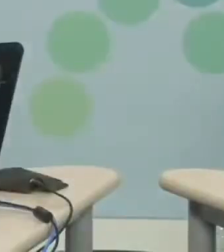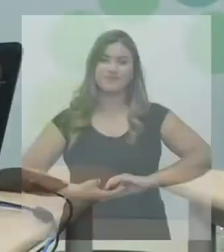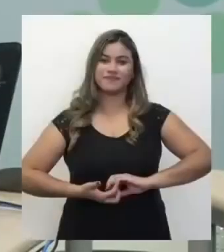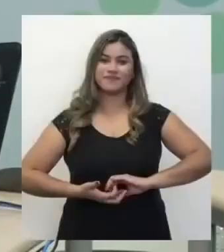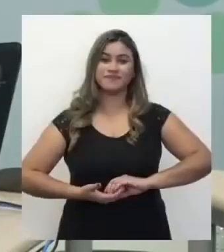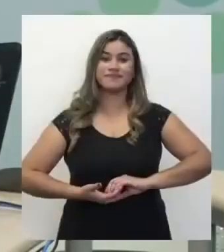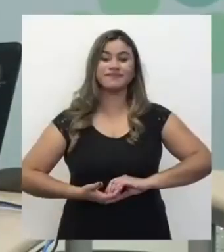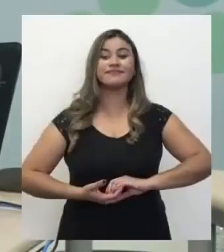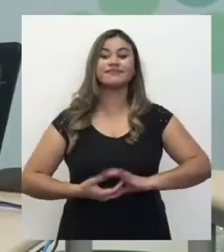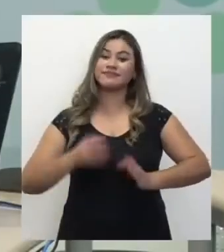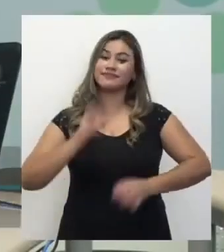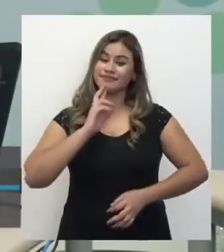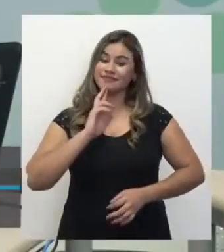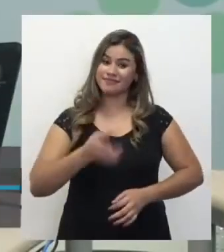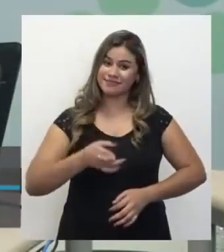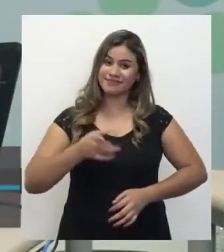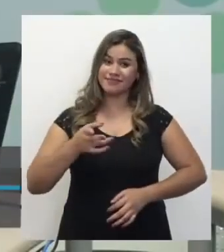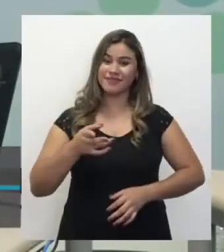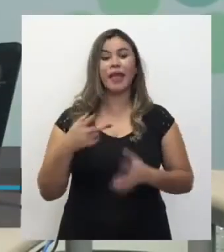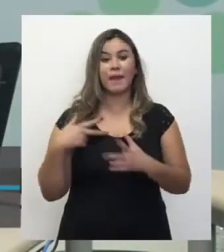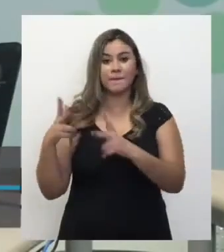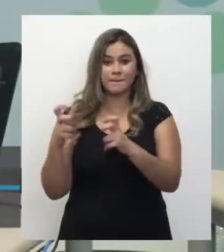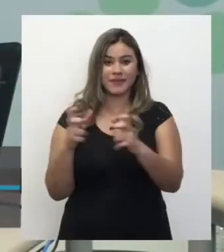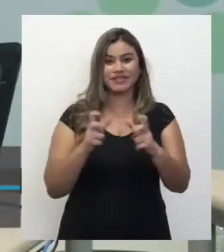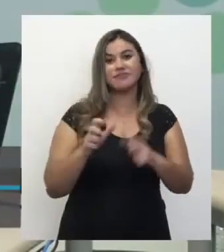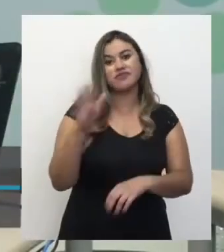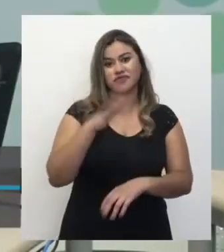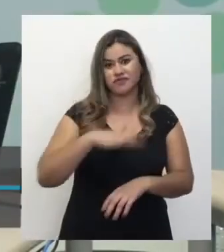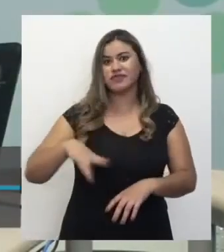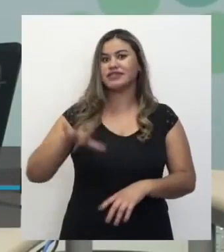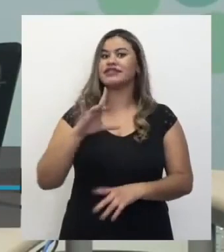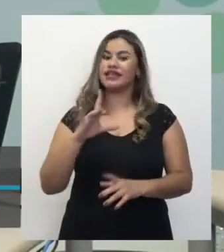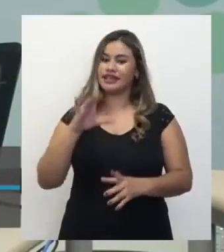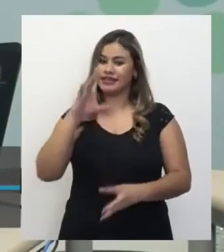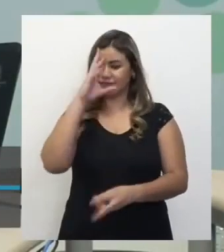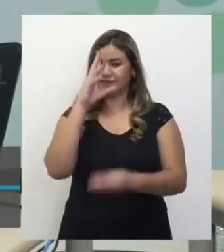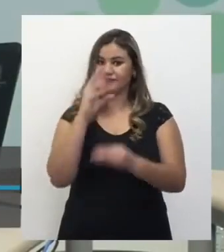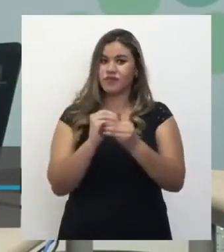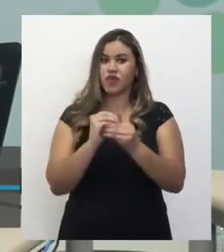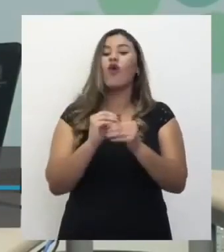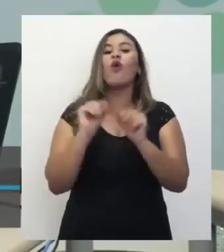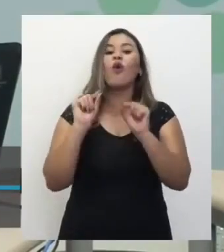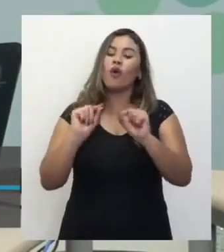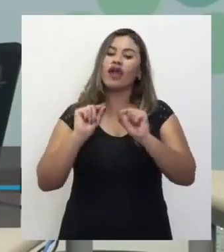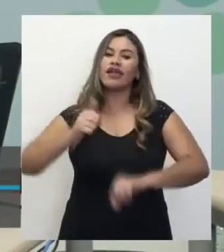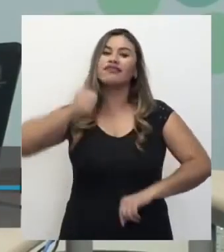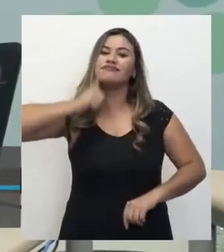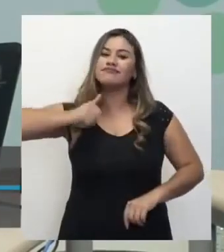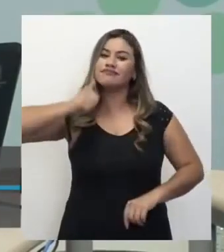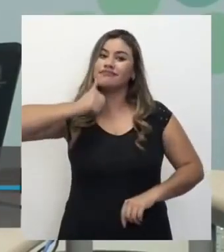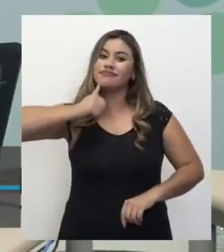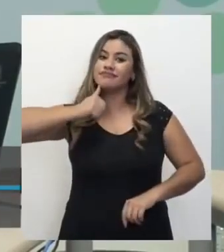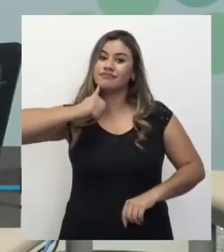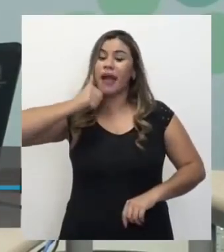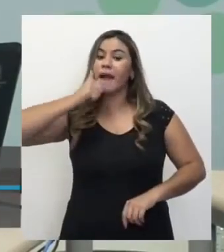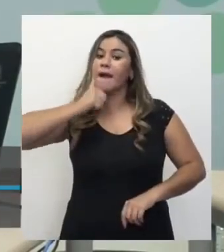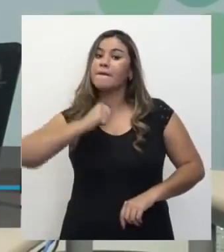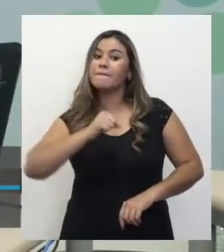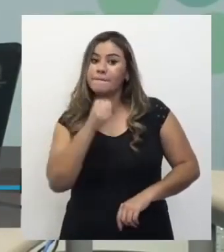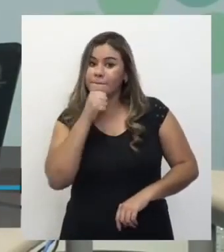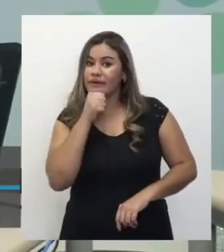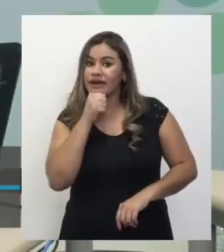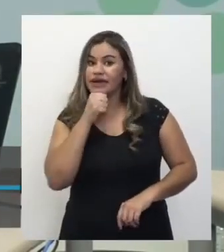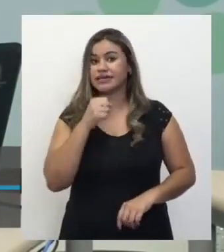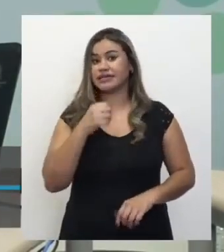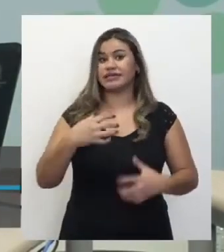Pelas respostas agora de vocês, eu pude perceber que vocês chegaram ao consenso de que aquela situação, né, da mãe se comportar daquele jeito, ter